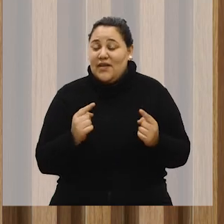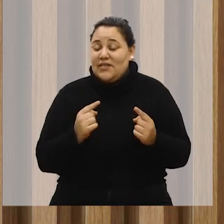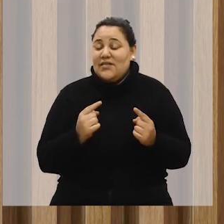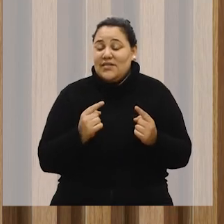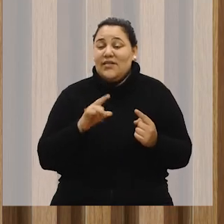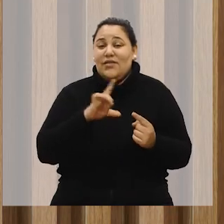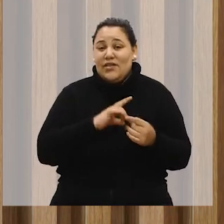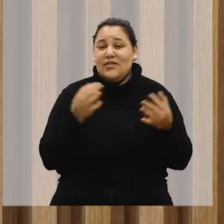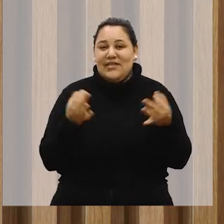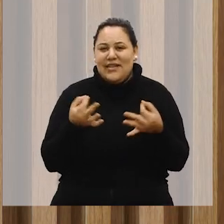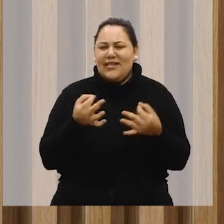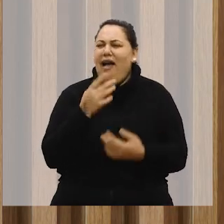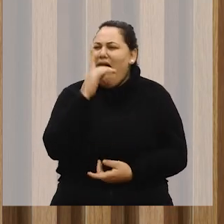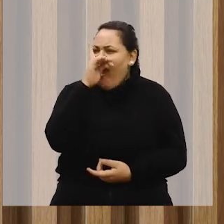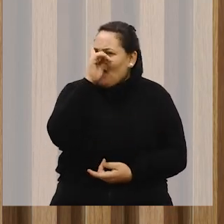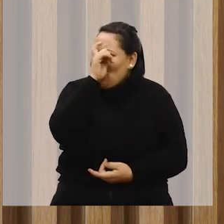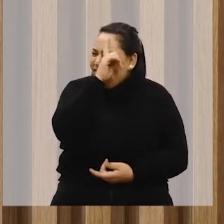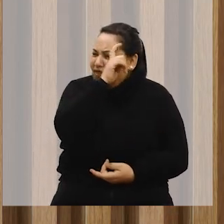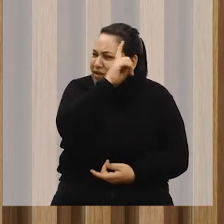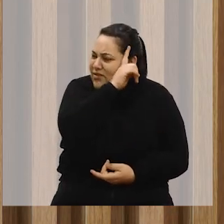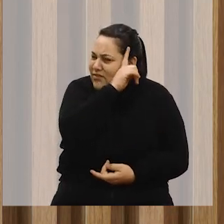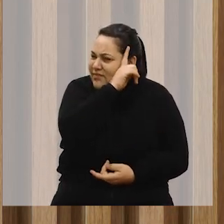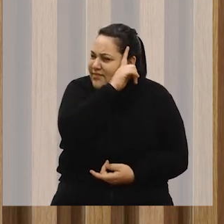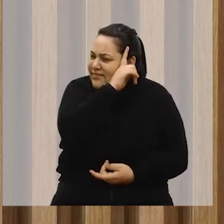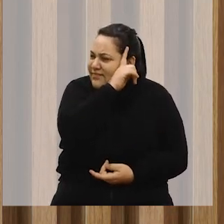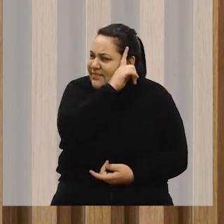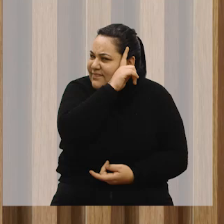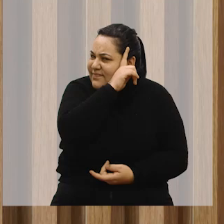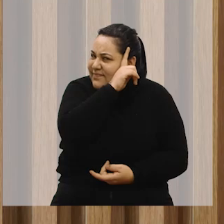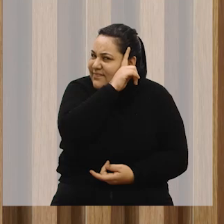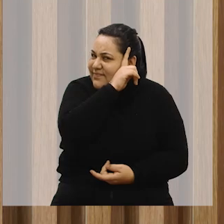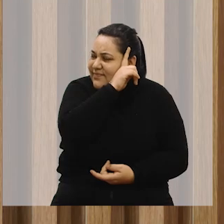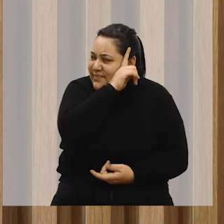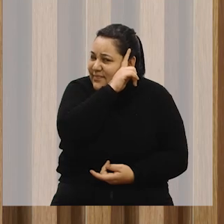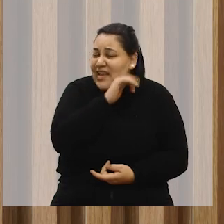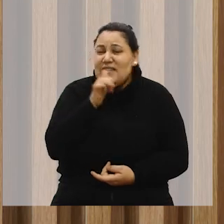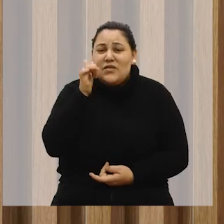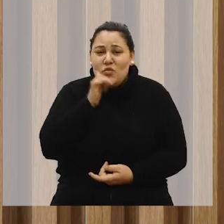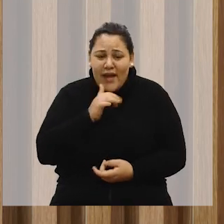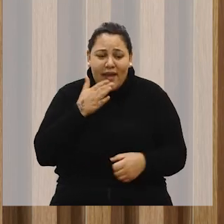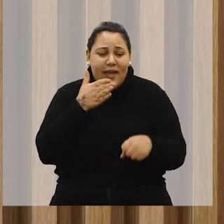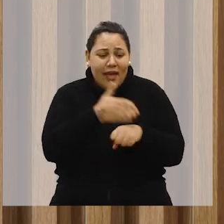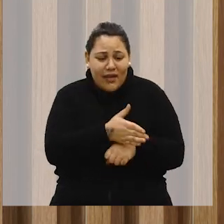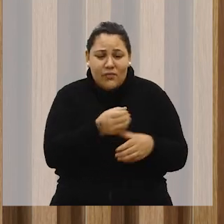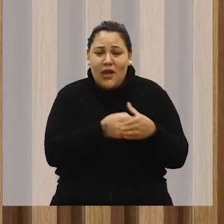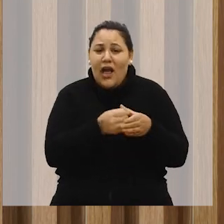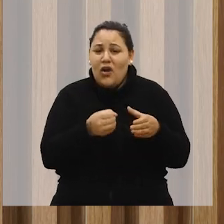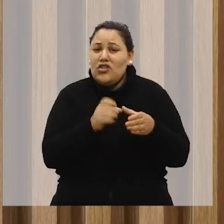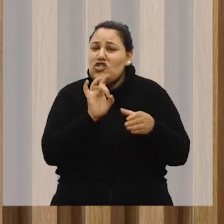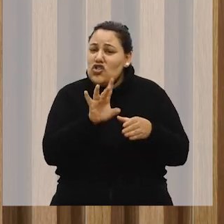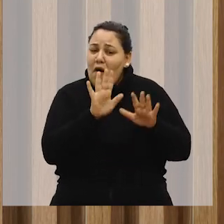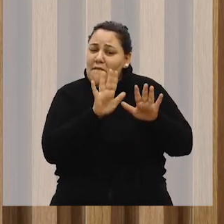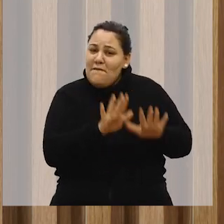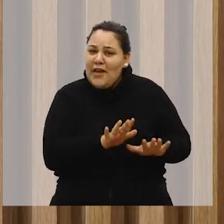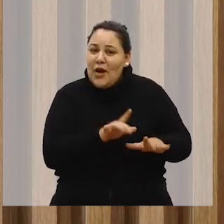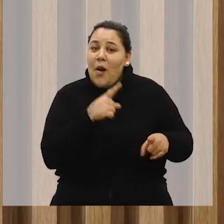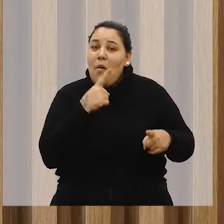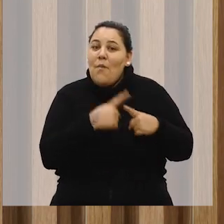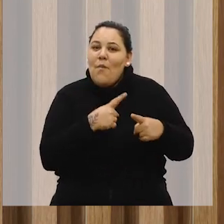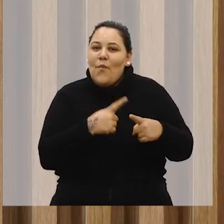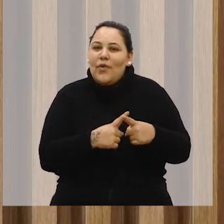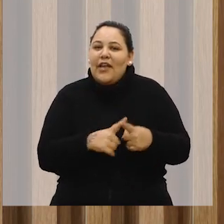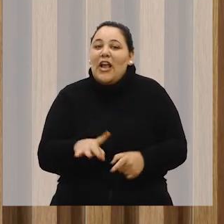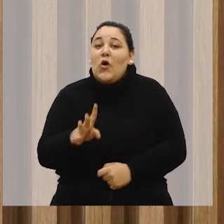é tão difícil que mesmo essas que entram pela cota, elas só ficam porque elas sabem